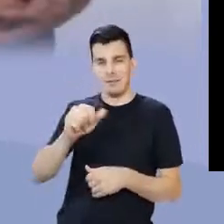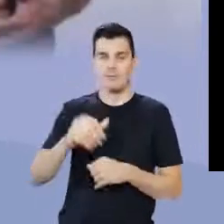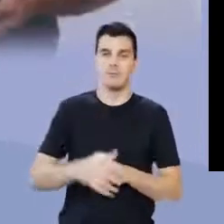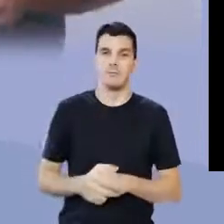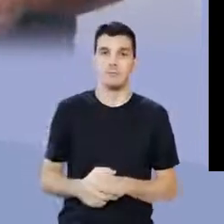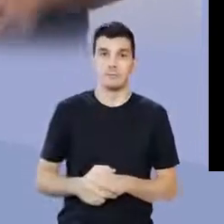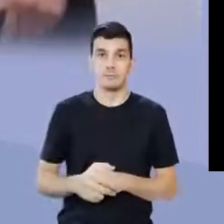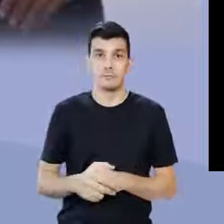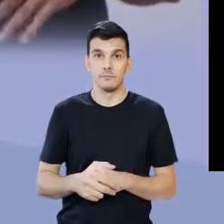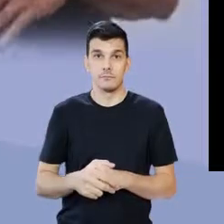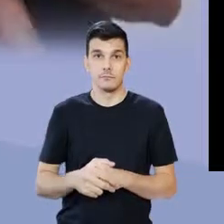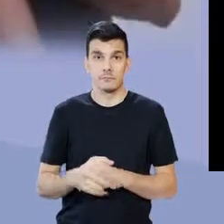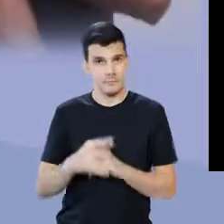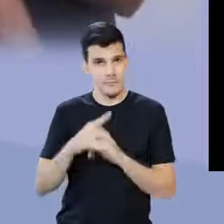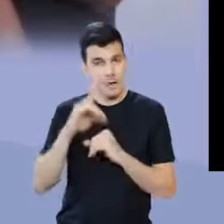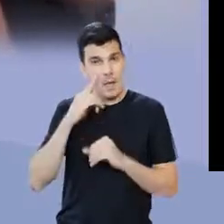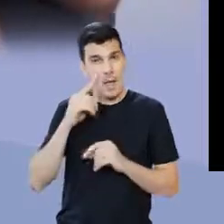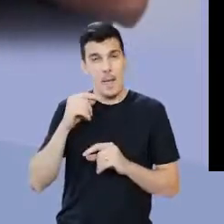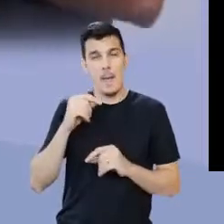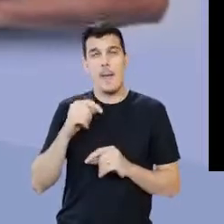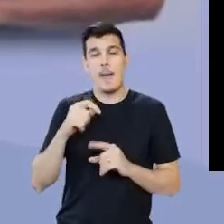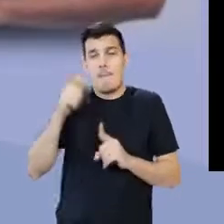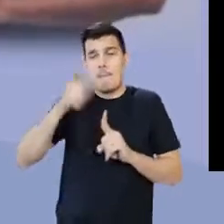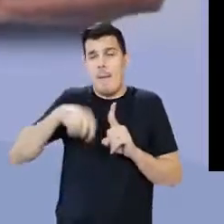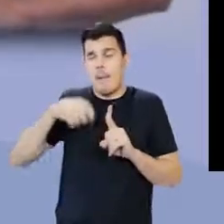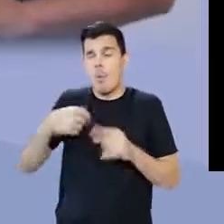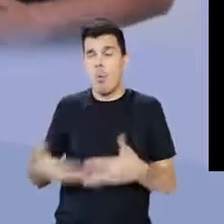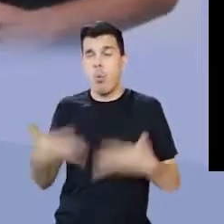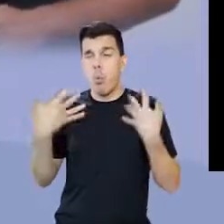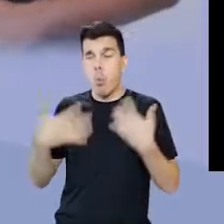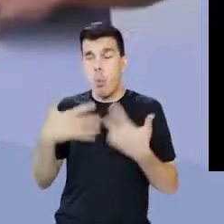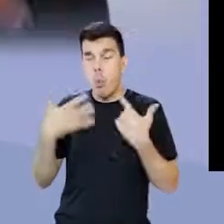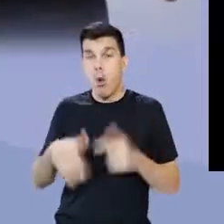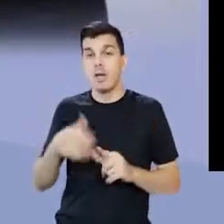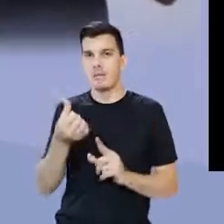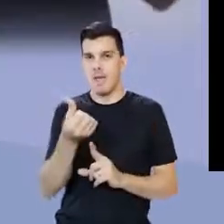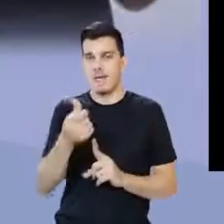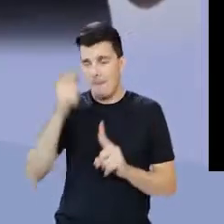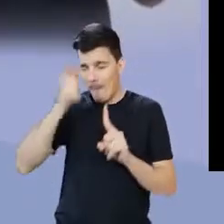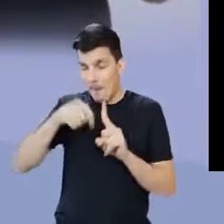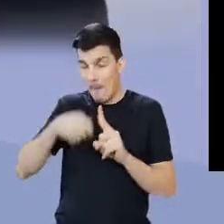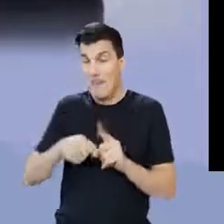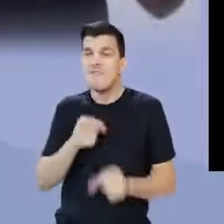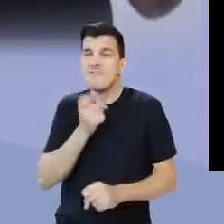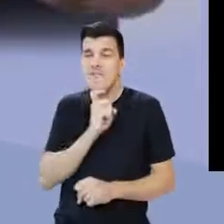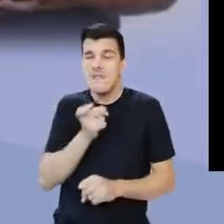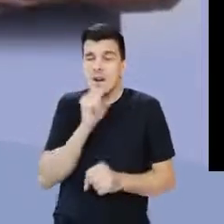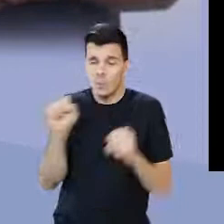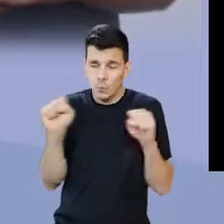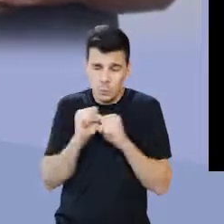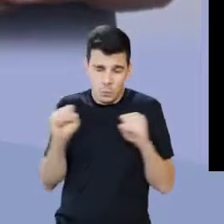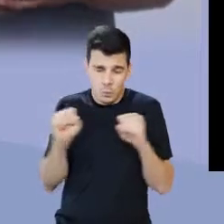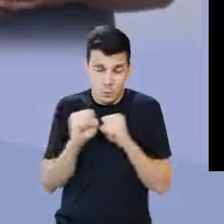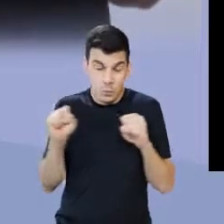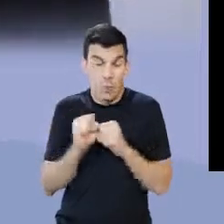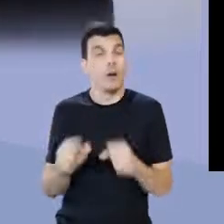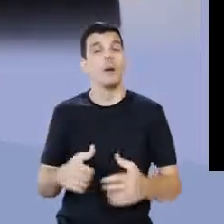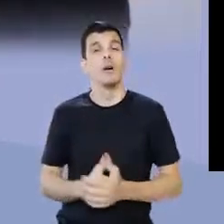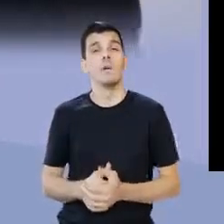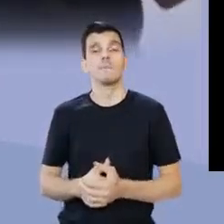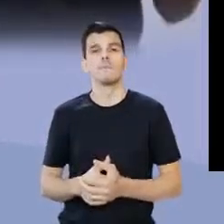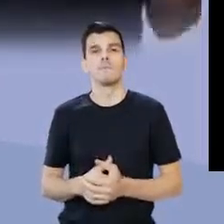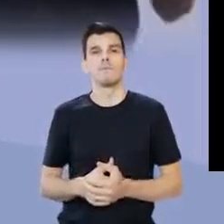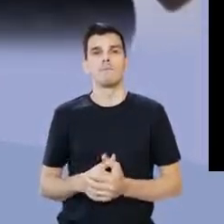horrível. São 6 meses de verão, 6 meses de inverno. Rigoroso pra caramba. Pouca comida. E